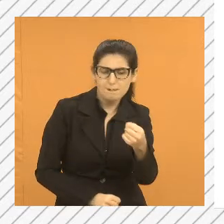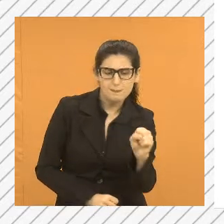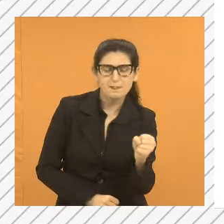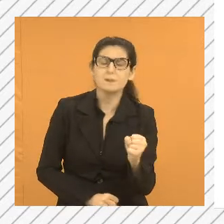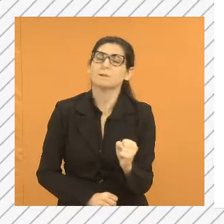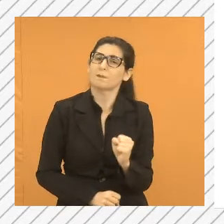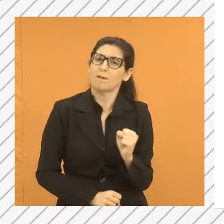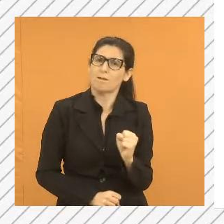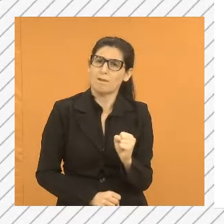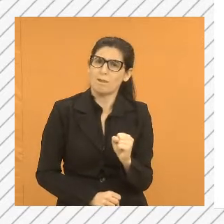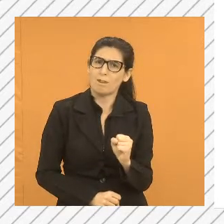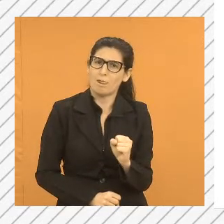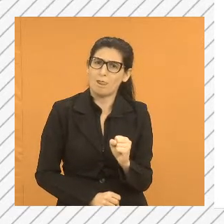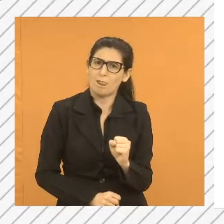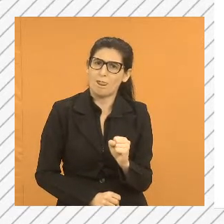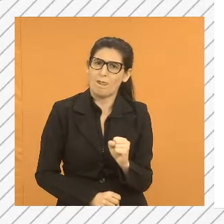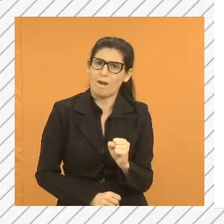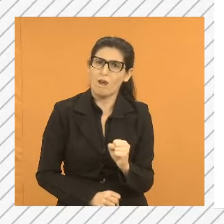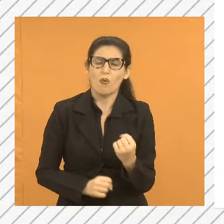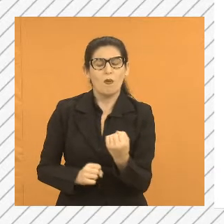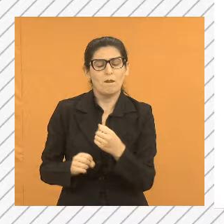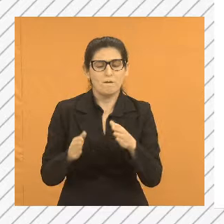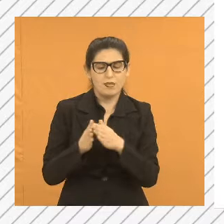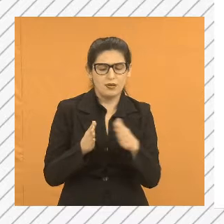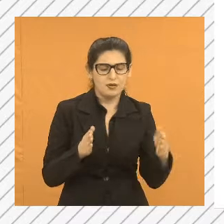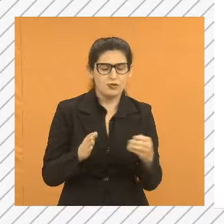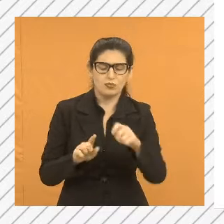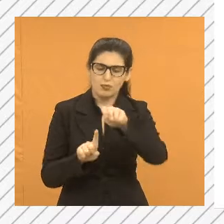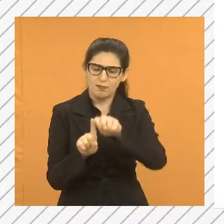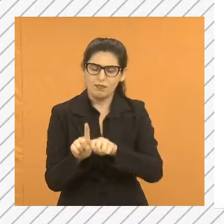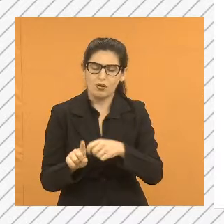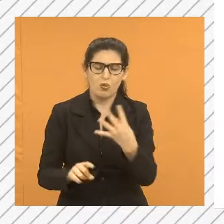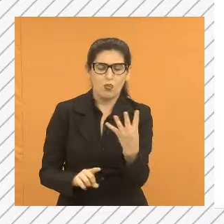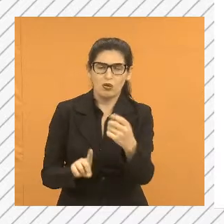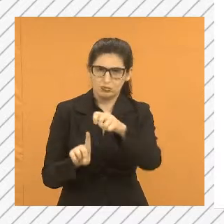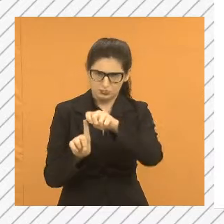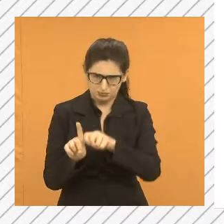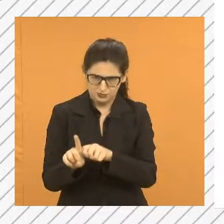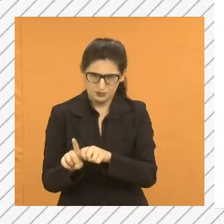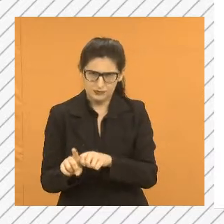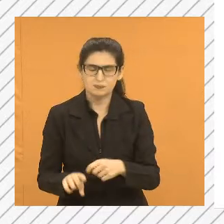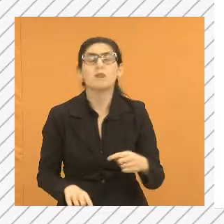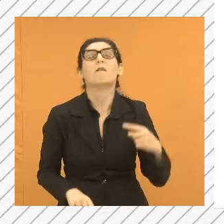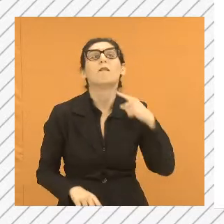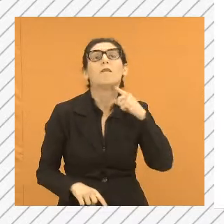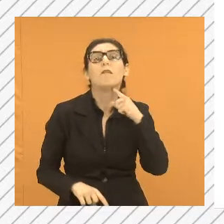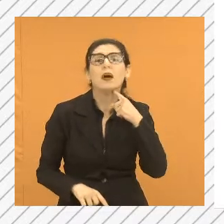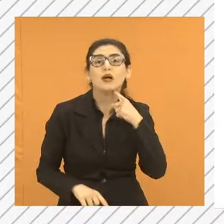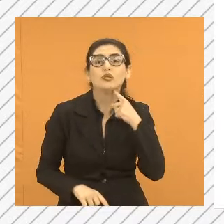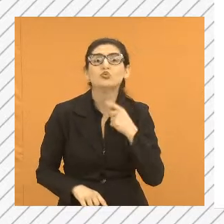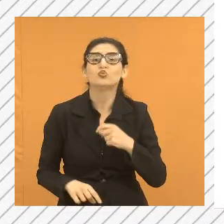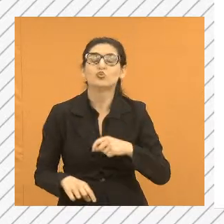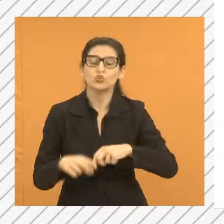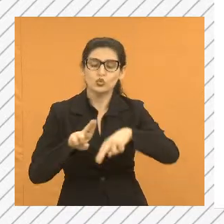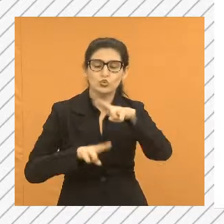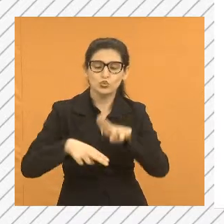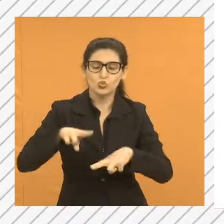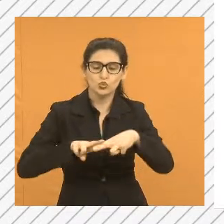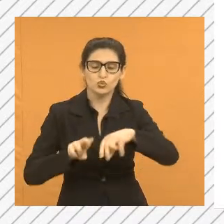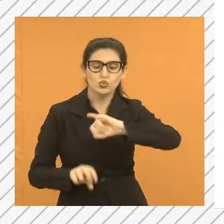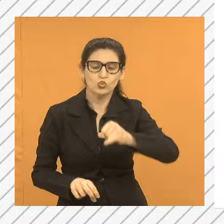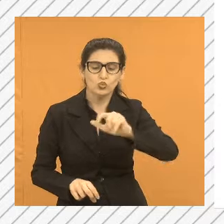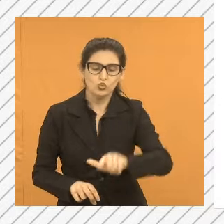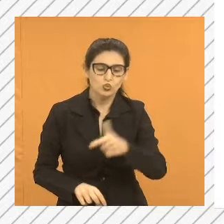988 atividades no quadrimestre. O próximo quadro nos mostra os atendimentos,